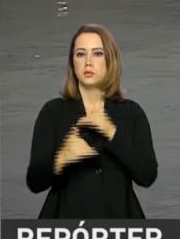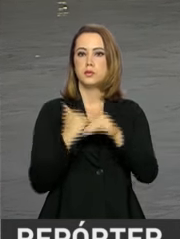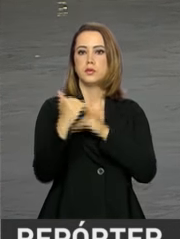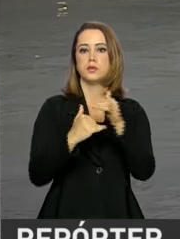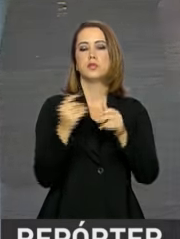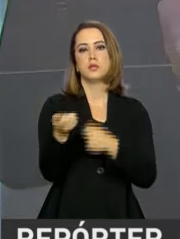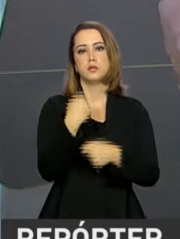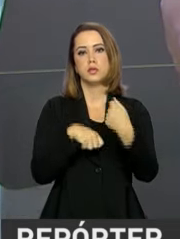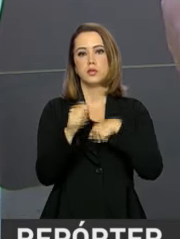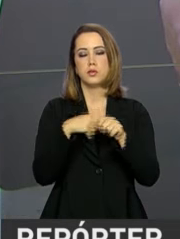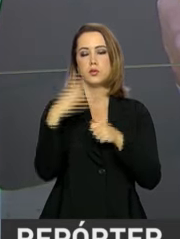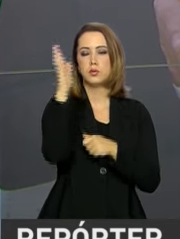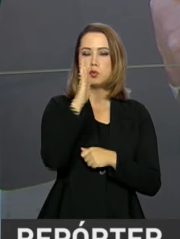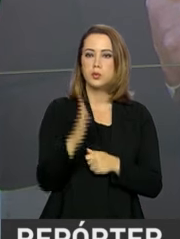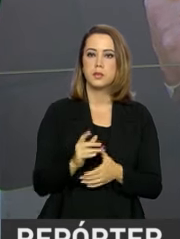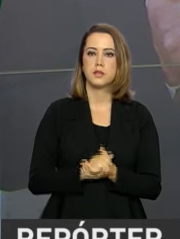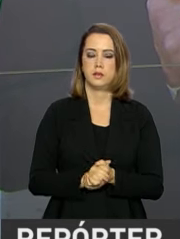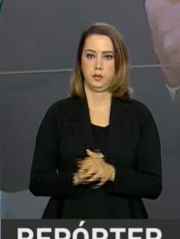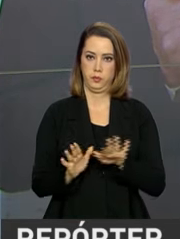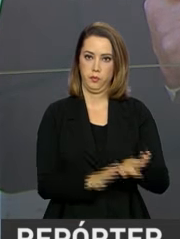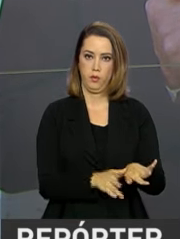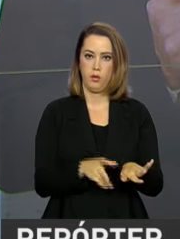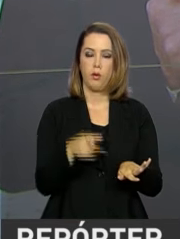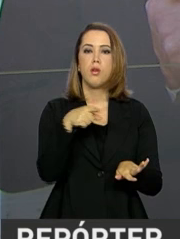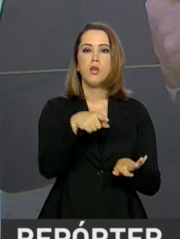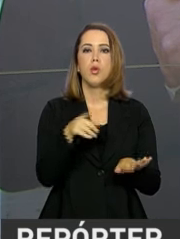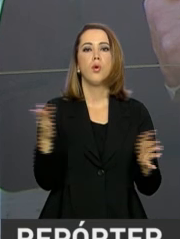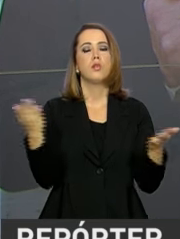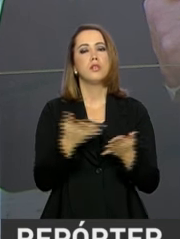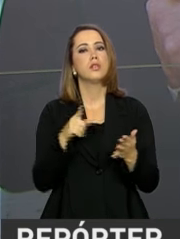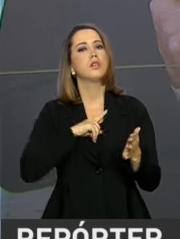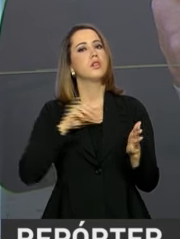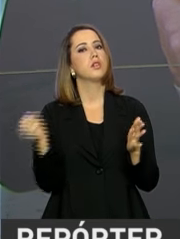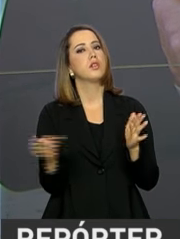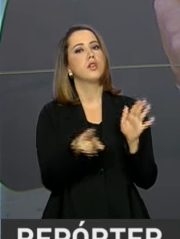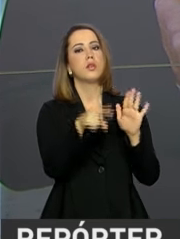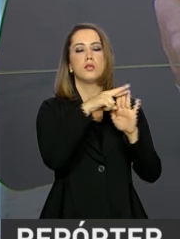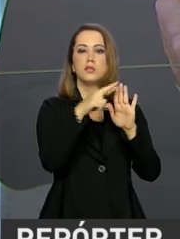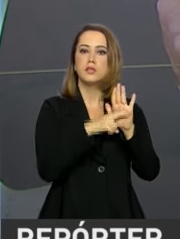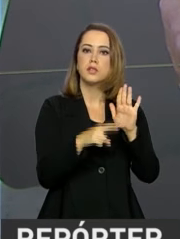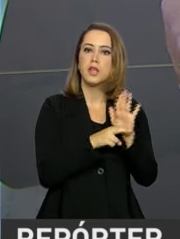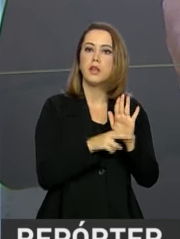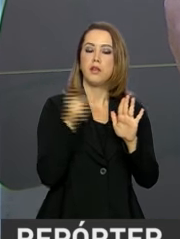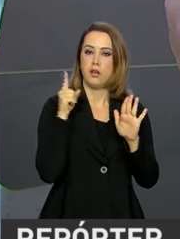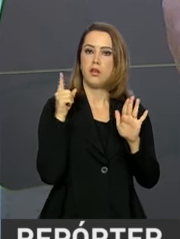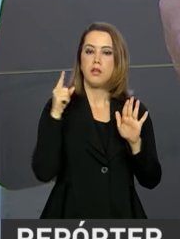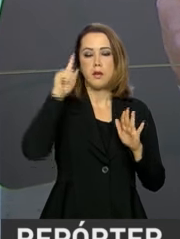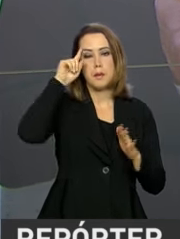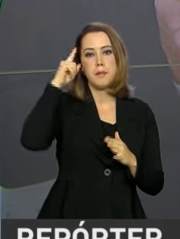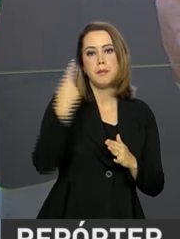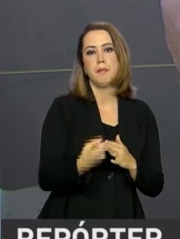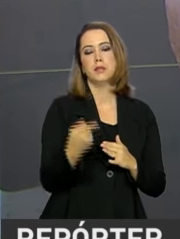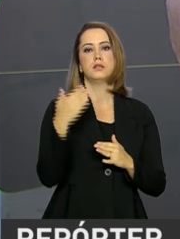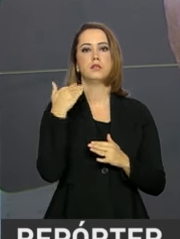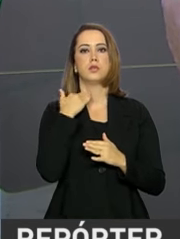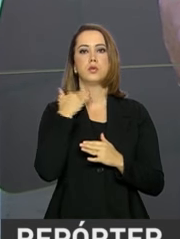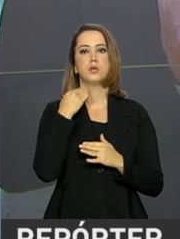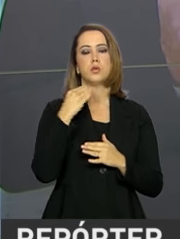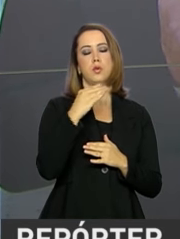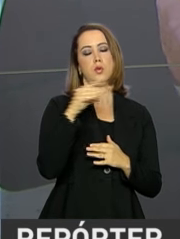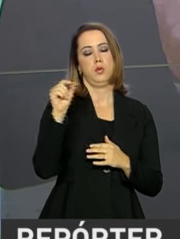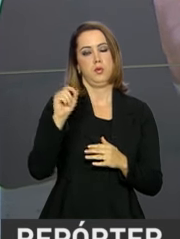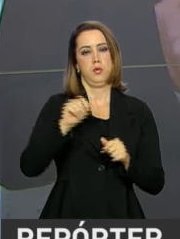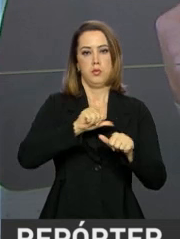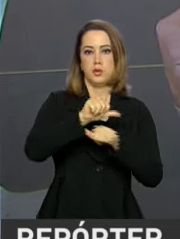país. Nova regra agora obriga os bancos a trocarem as notas falsificadas que saíram dos caixas eletrônicos, é